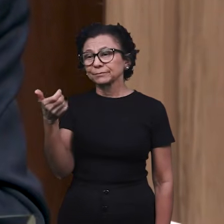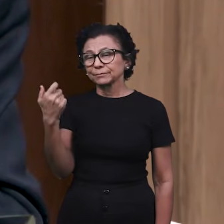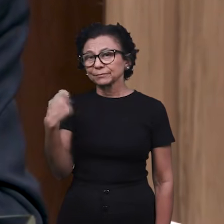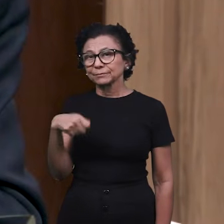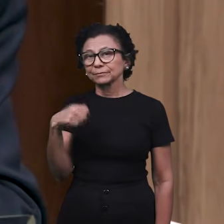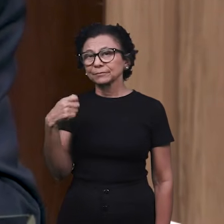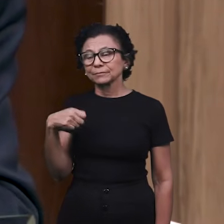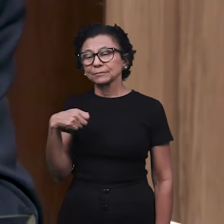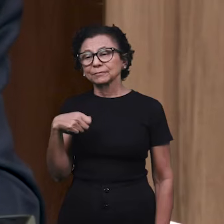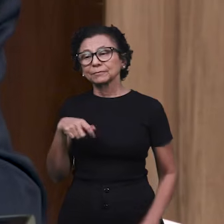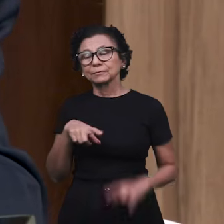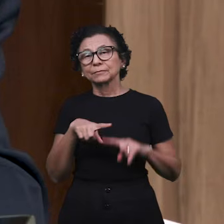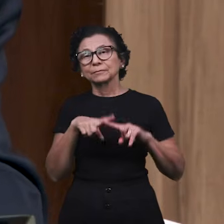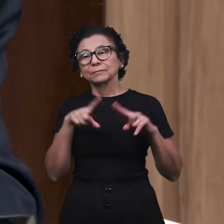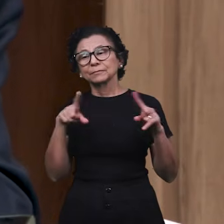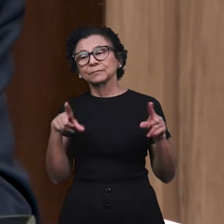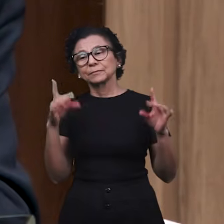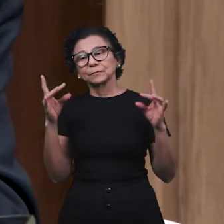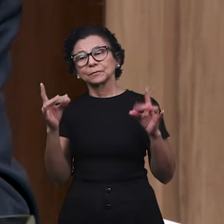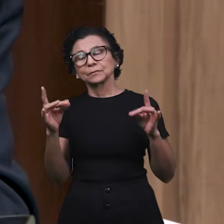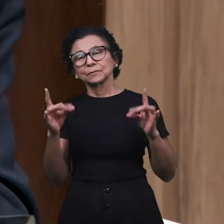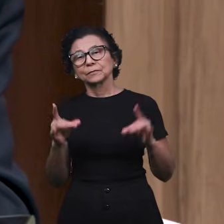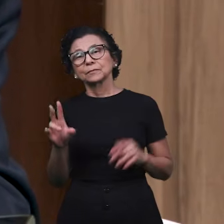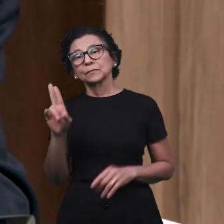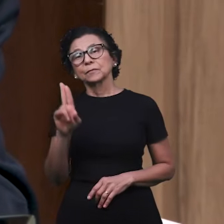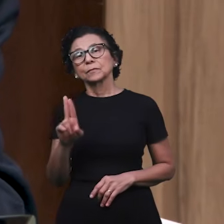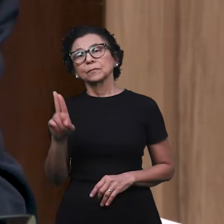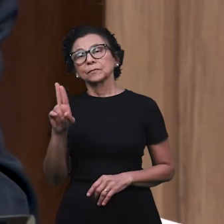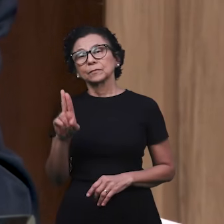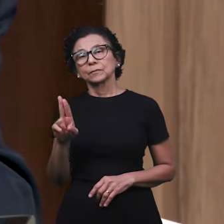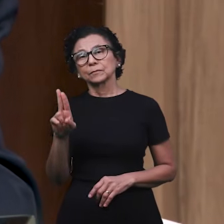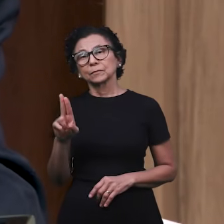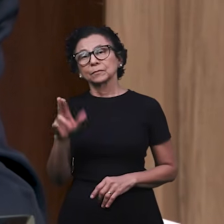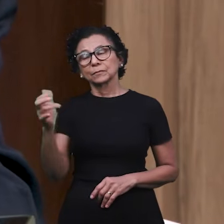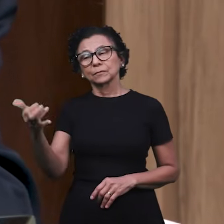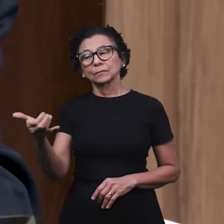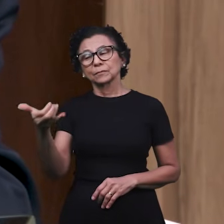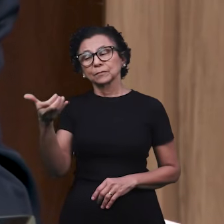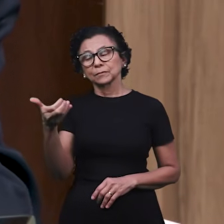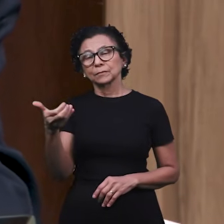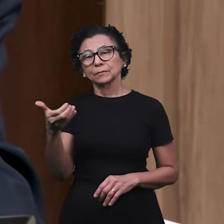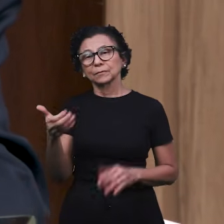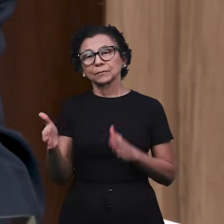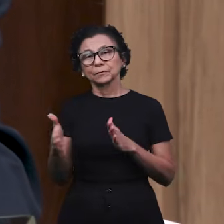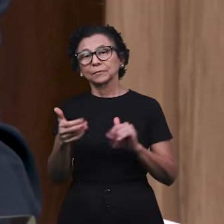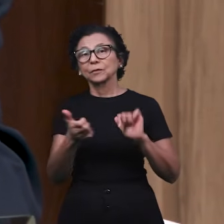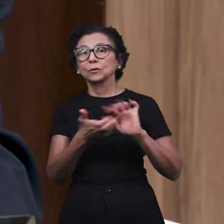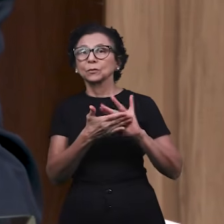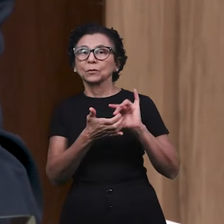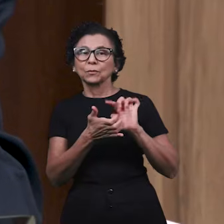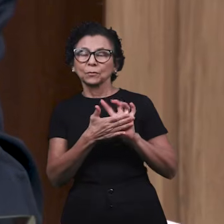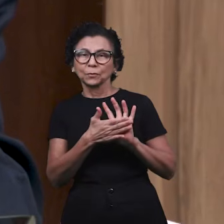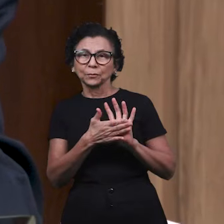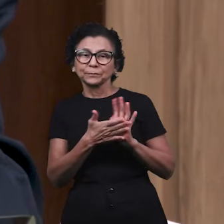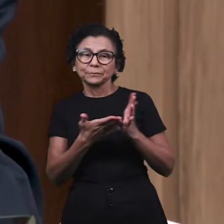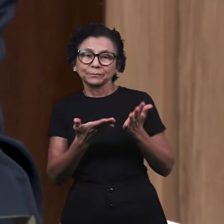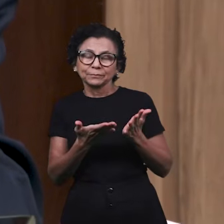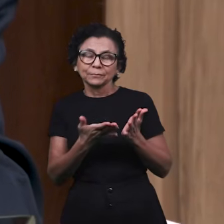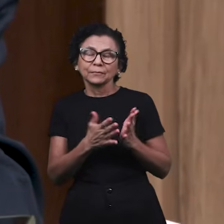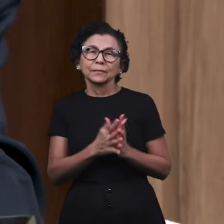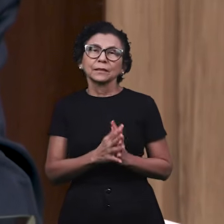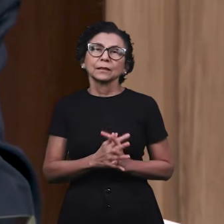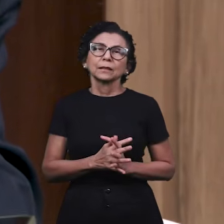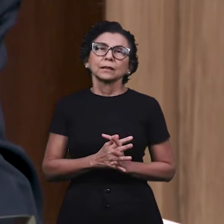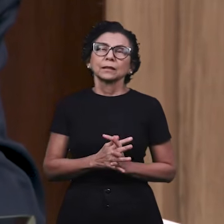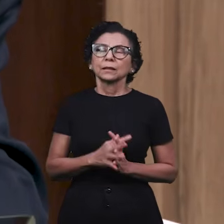aí agora vem o detalhe da questão de usar celular durante o louvor. É claro que na igreja hoje, às vezes é